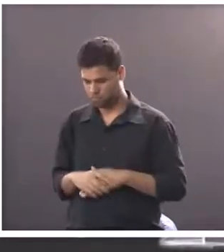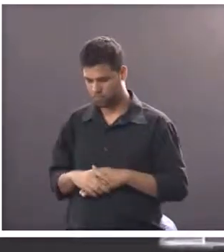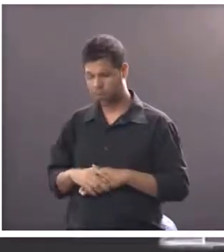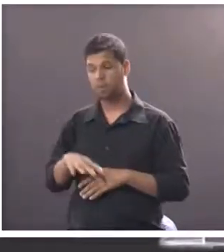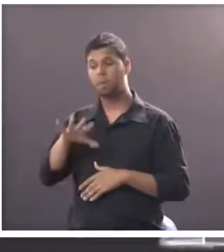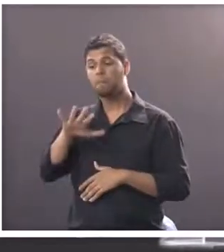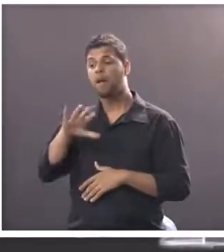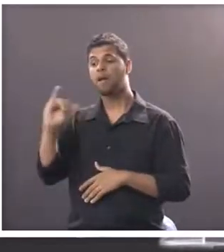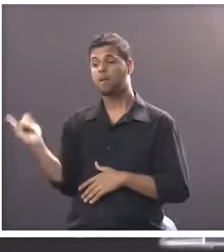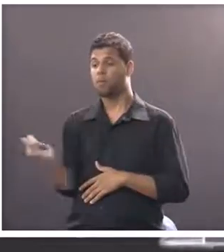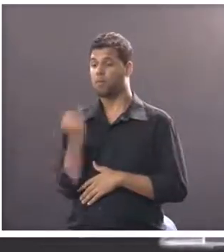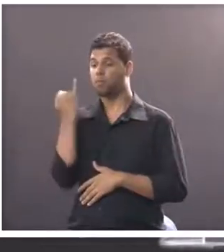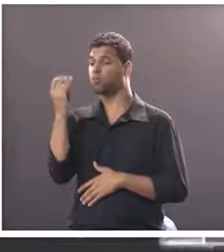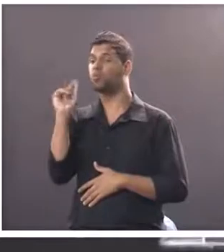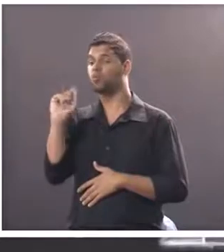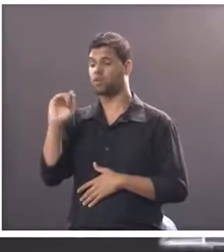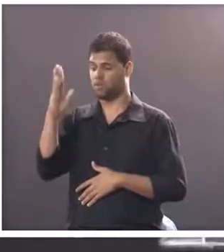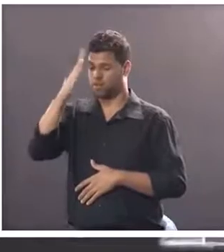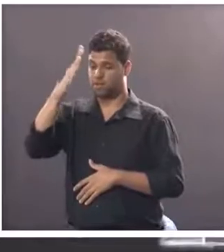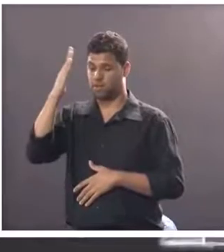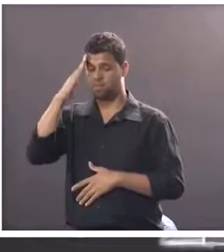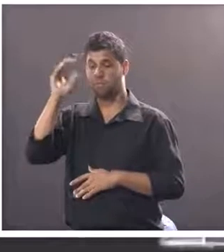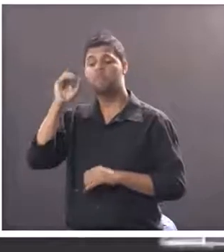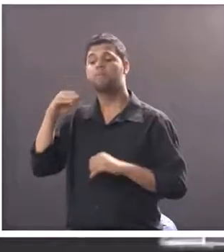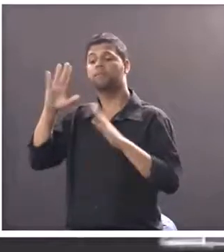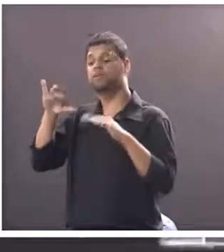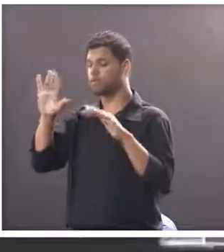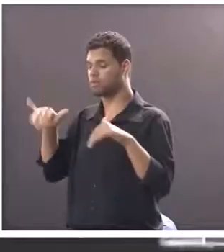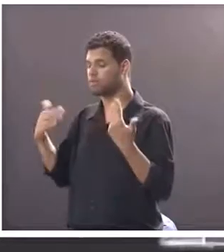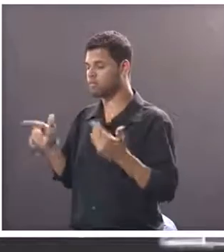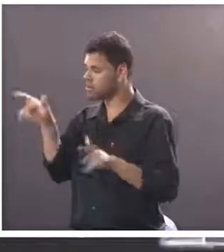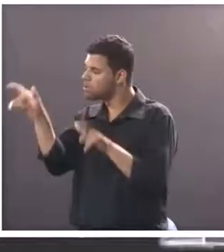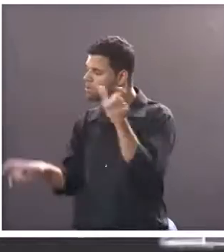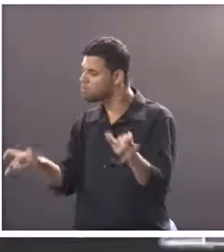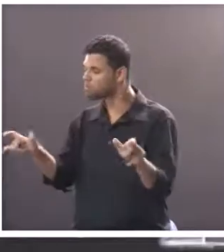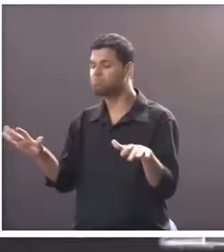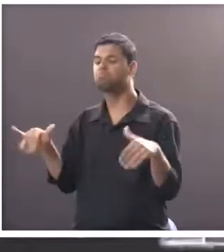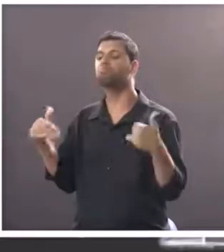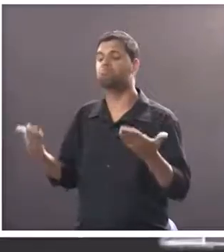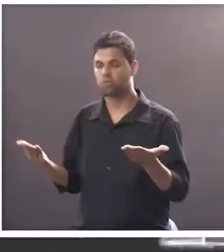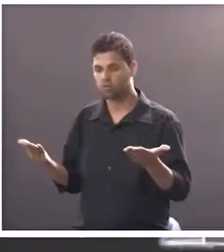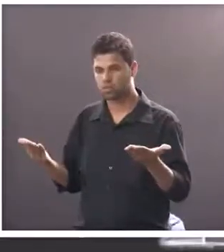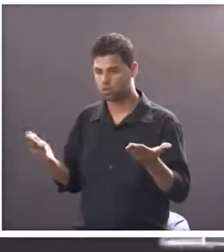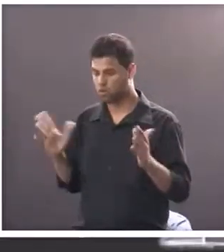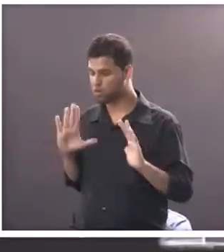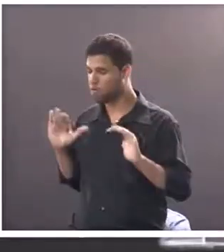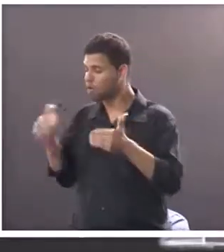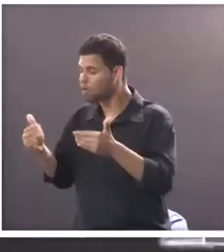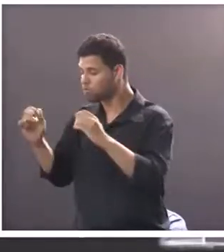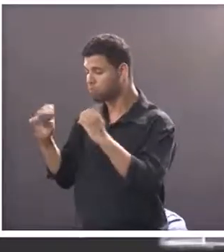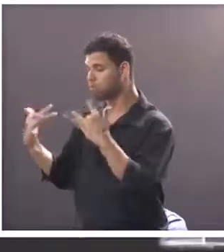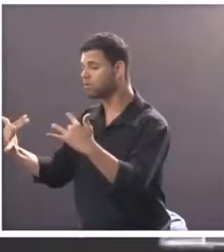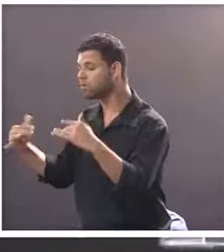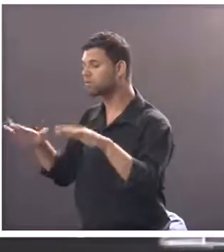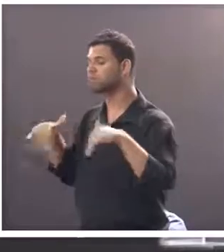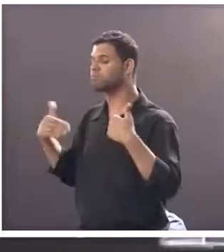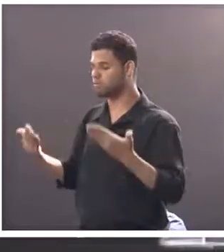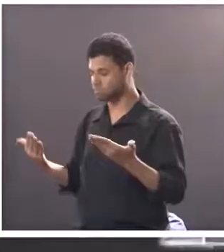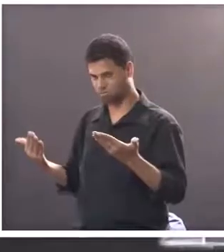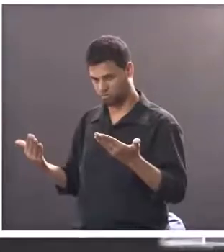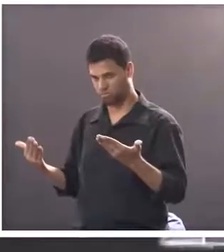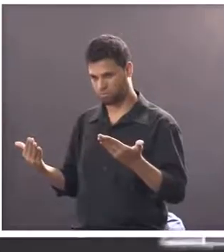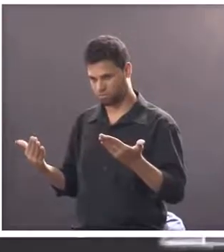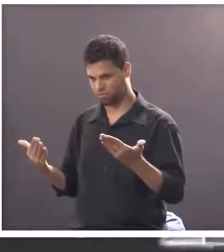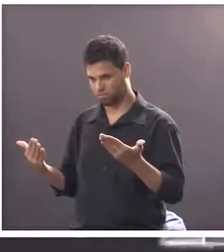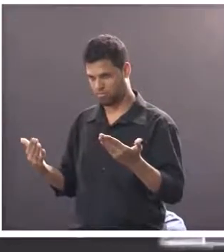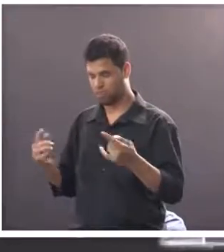E o mais importante é a gente saber para quem a gente está aplicando essa tradução. Quem é esse público? A quem eu quero atingir? Porque